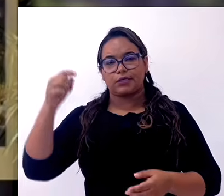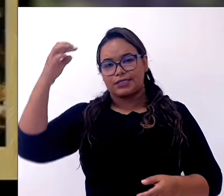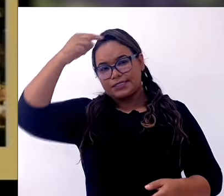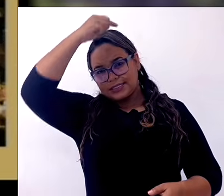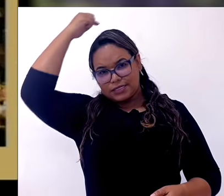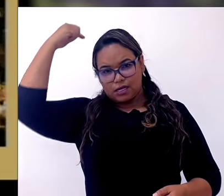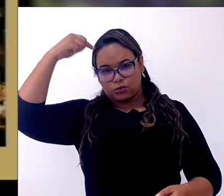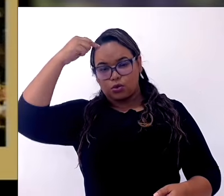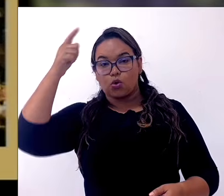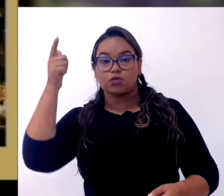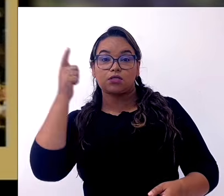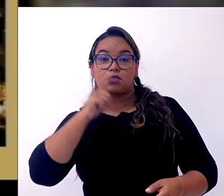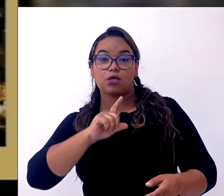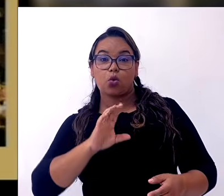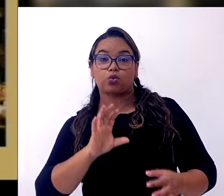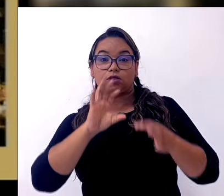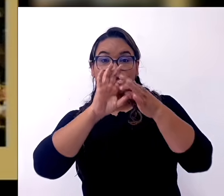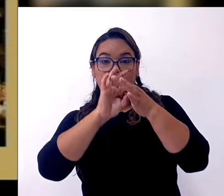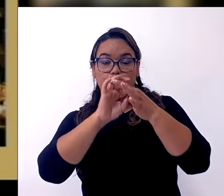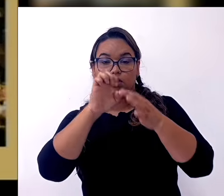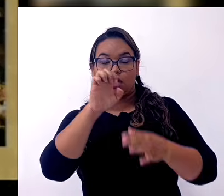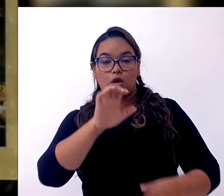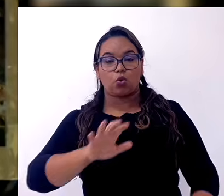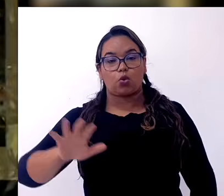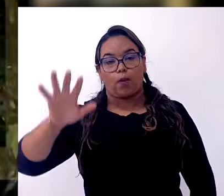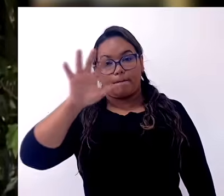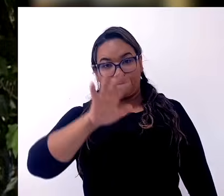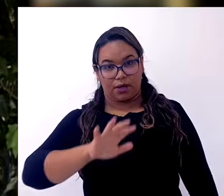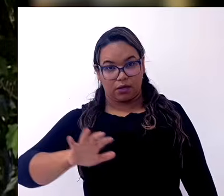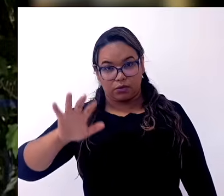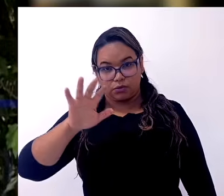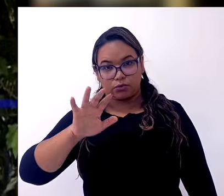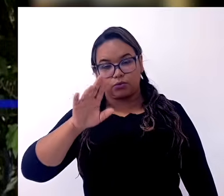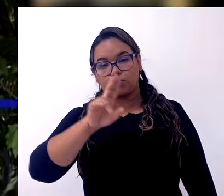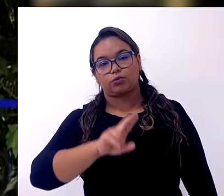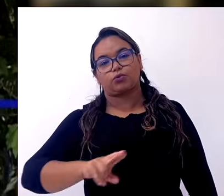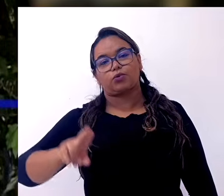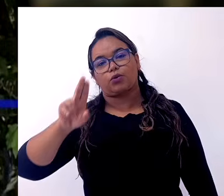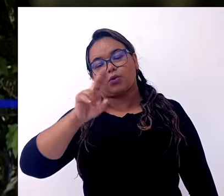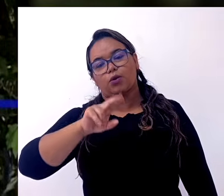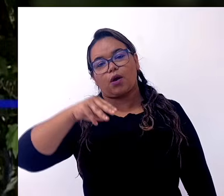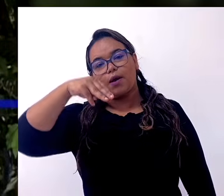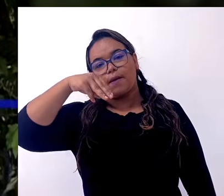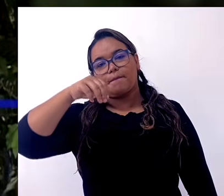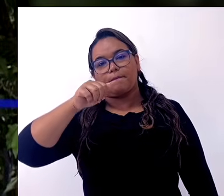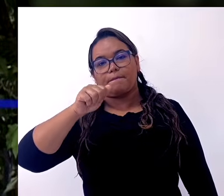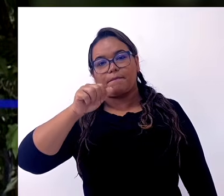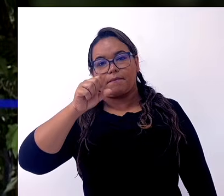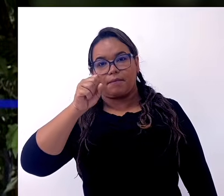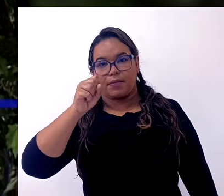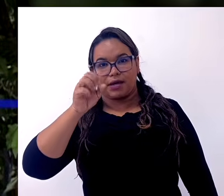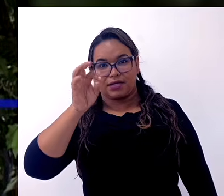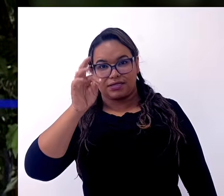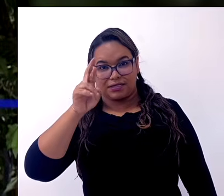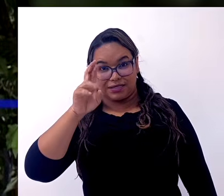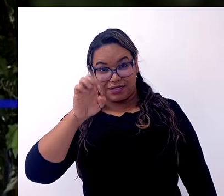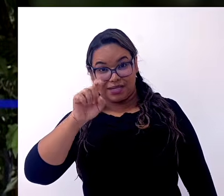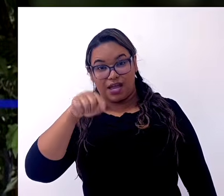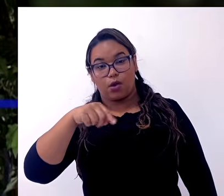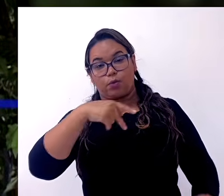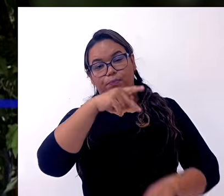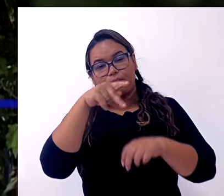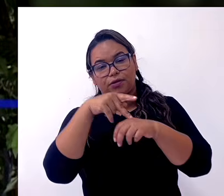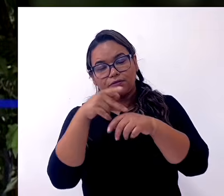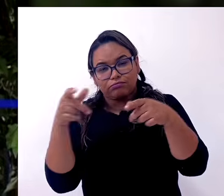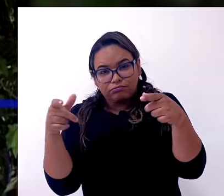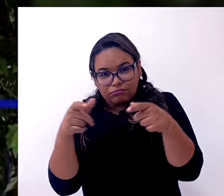E o simbolismo usado foi interessante. 12 estrelas. Elas representam também as 12 estrelas que você vê no livro do